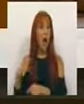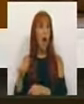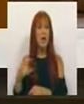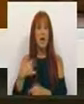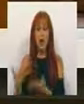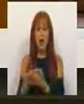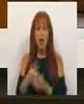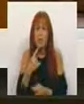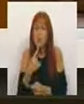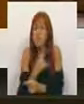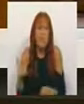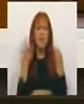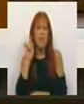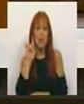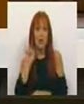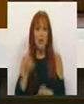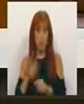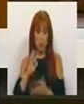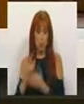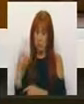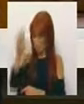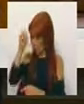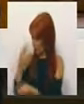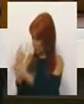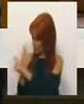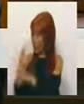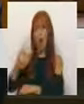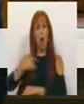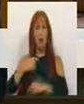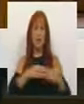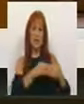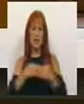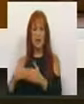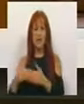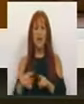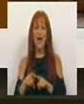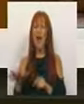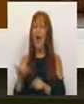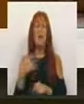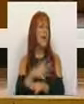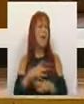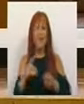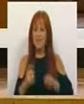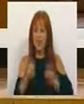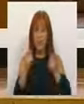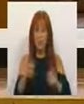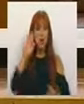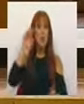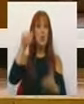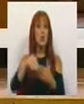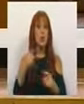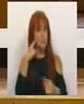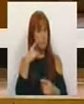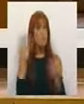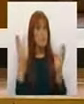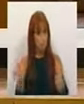econômica é de enorme importância nos últimos invernos por nós livrados foi uma área grande aposta e os resultados são